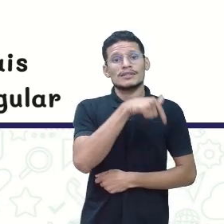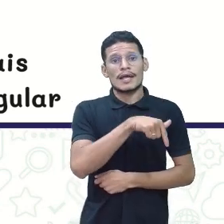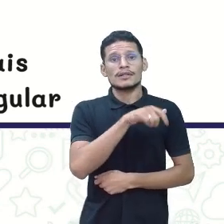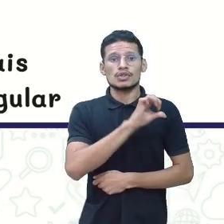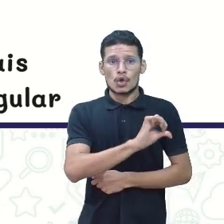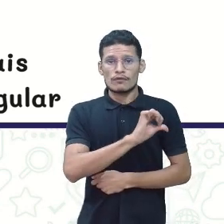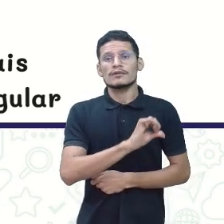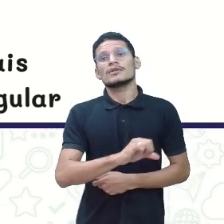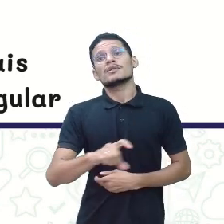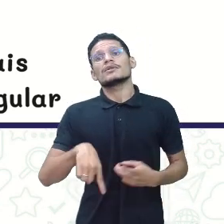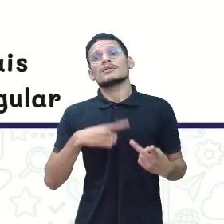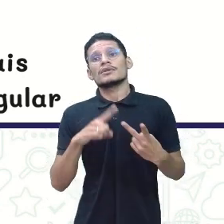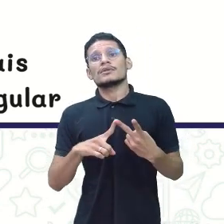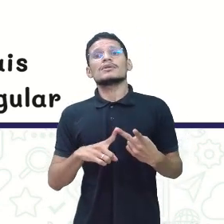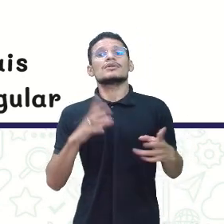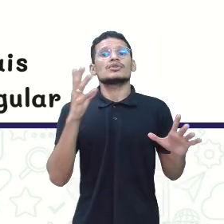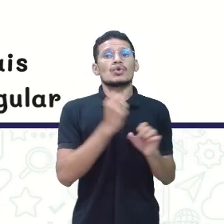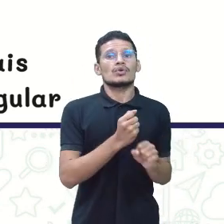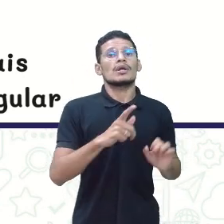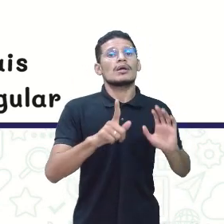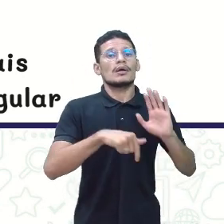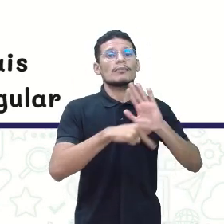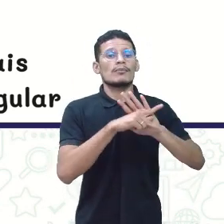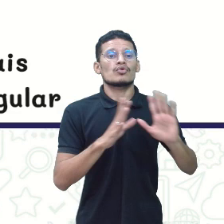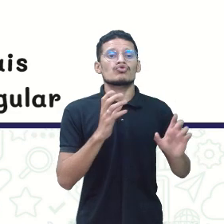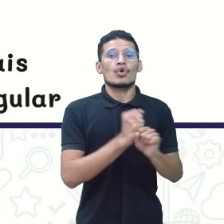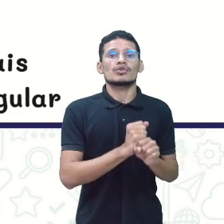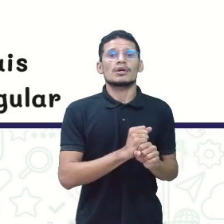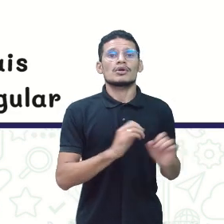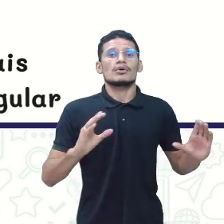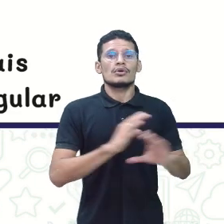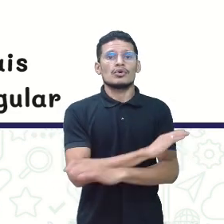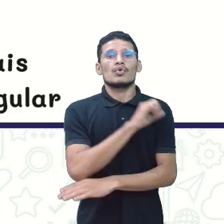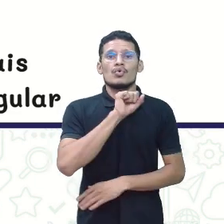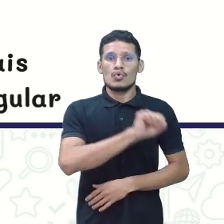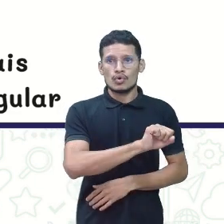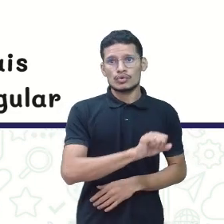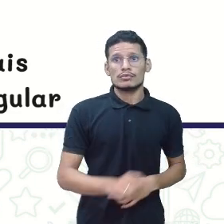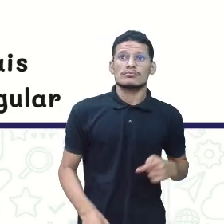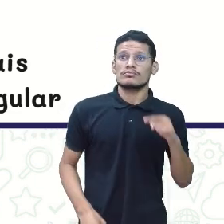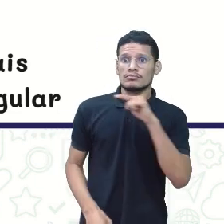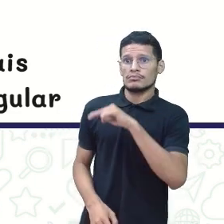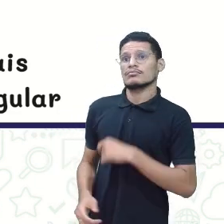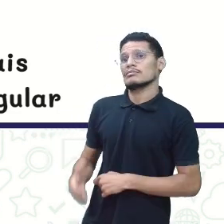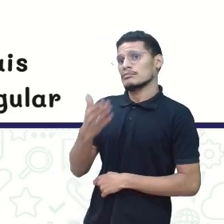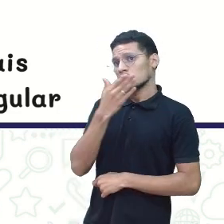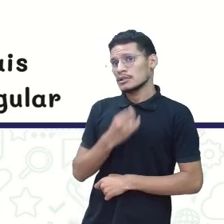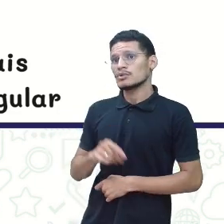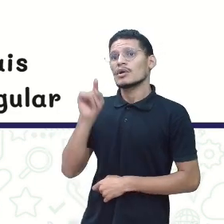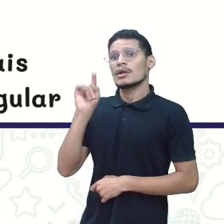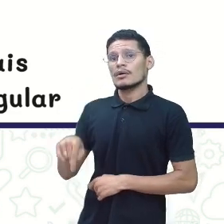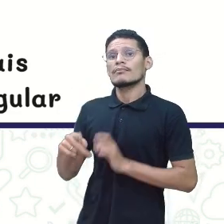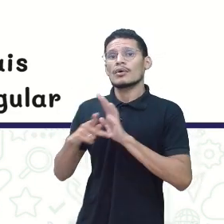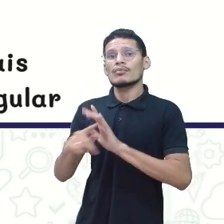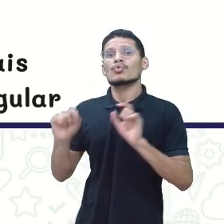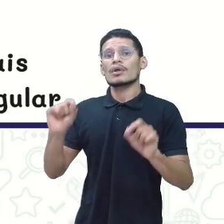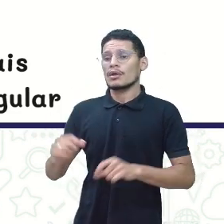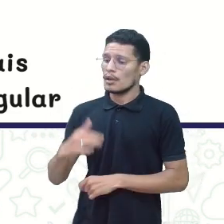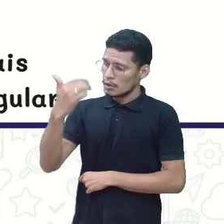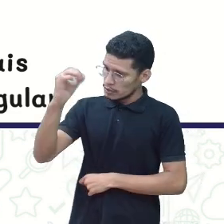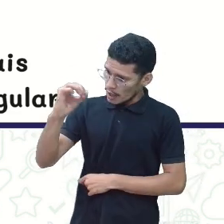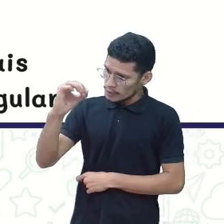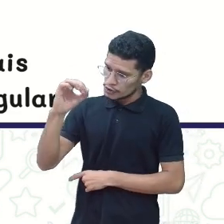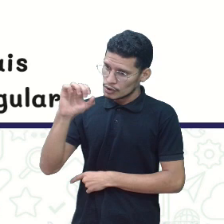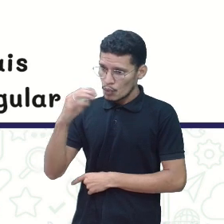gente calcula a média aritmética dela, ela tem média igual a 8. Se a gente observar o outro menino ali, ó, ele tem